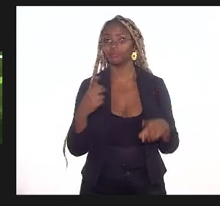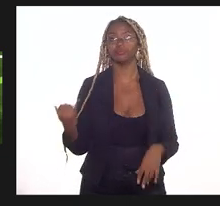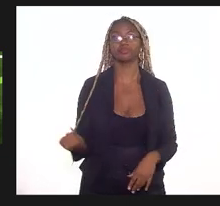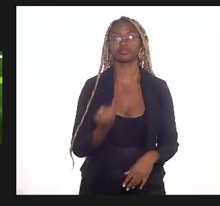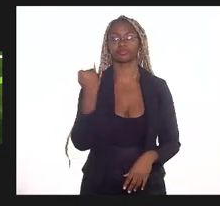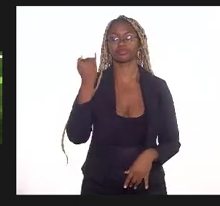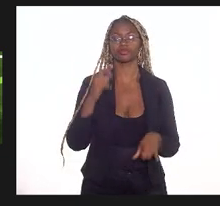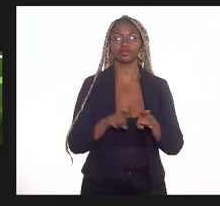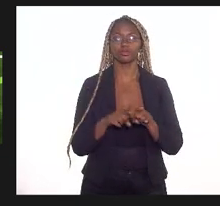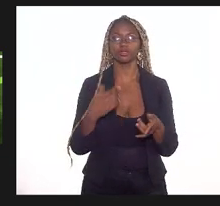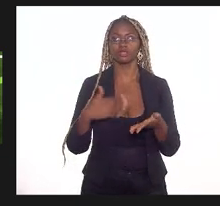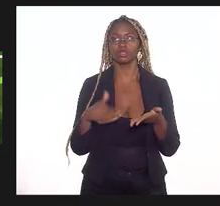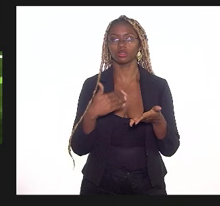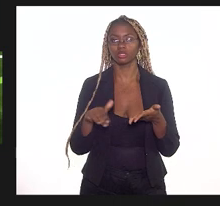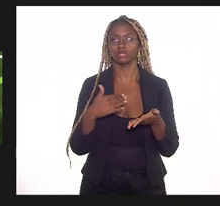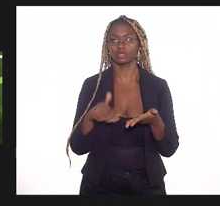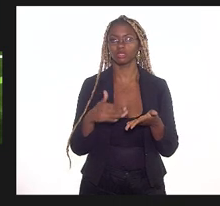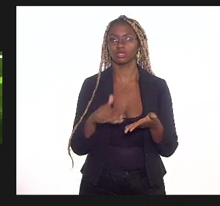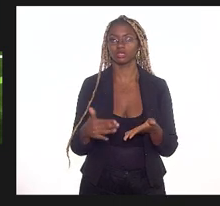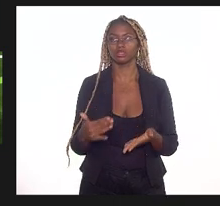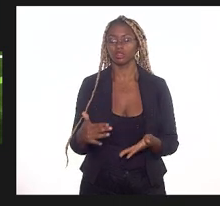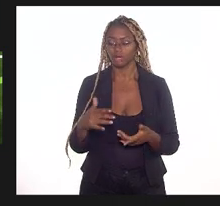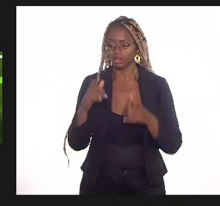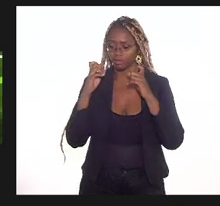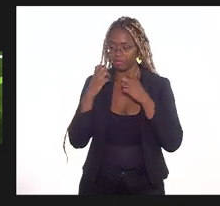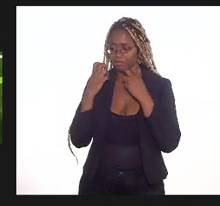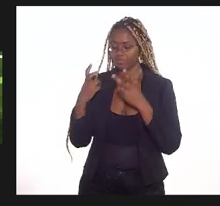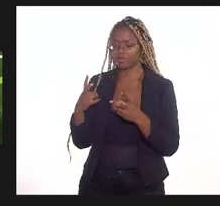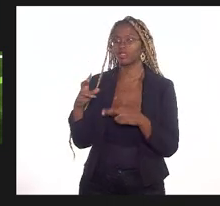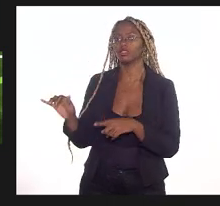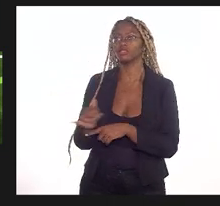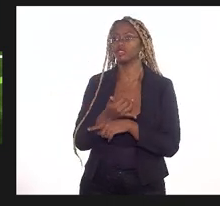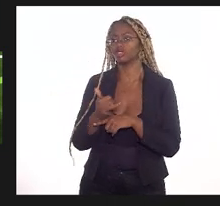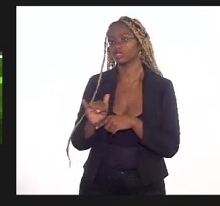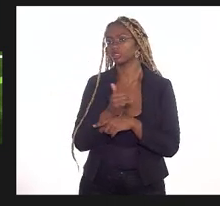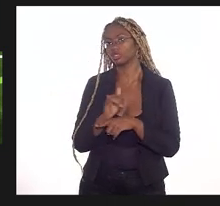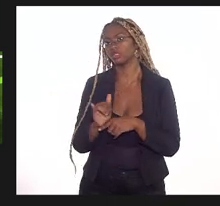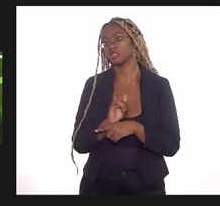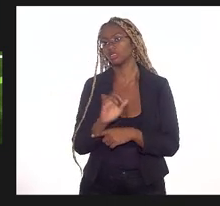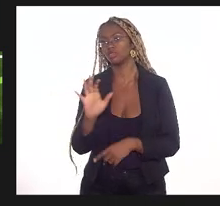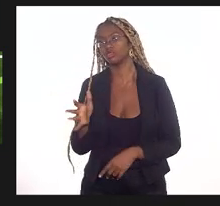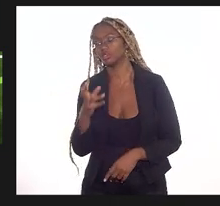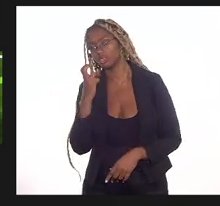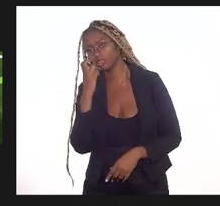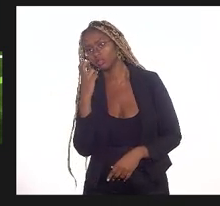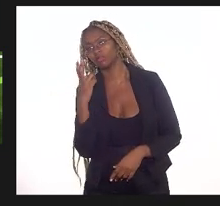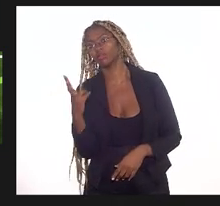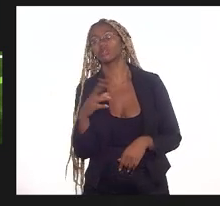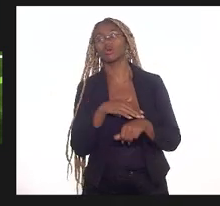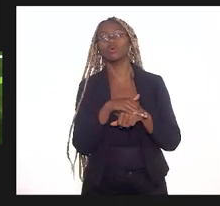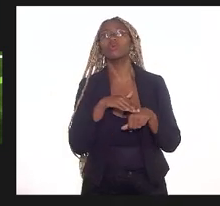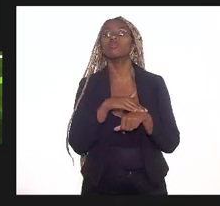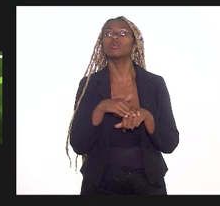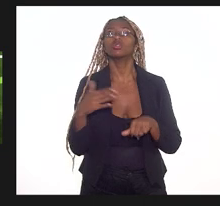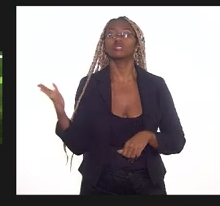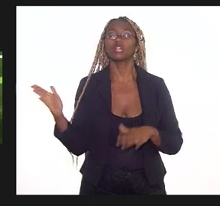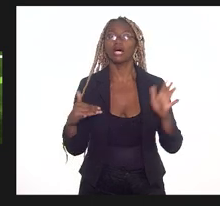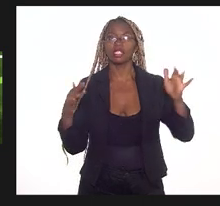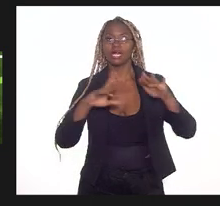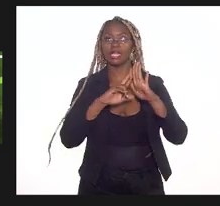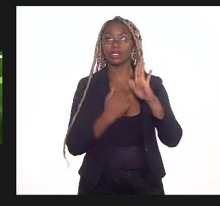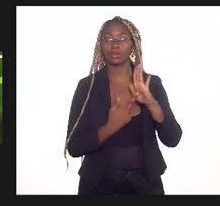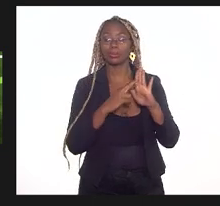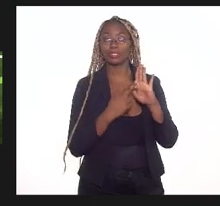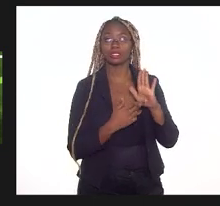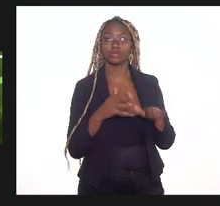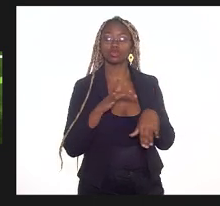que a Secretaria Estadual entende como estratégico, que já vem em conversa, é trazer a regulação das doenças raras,